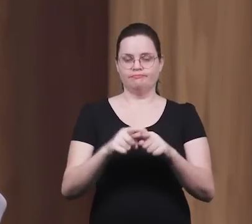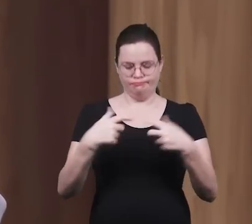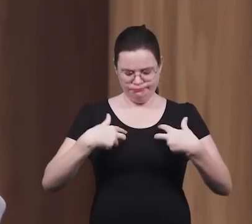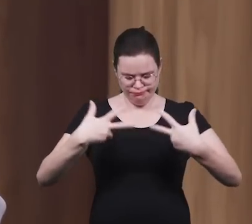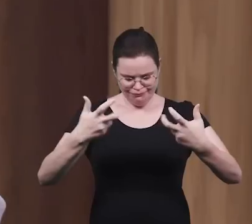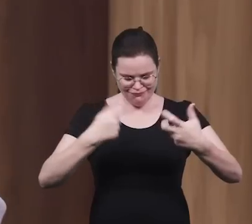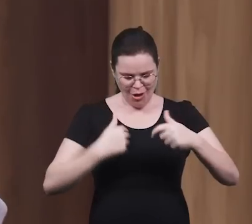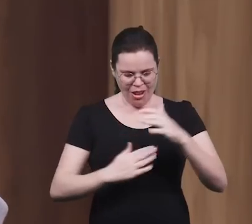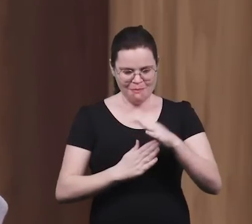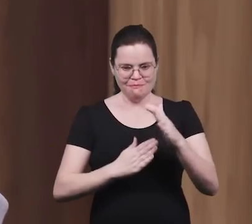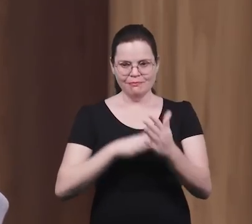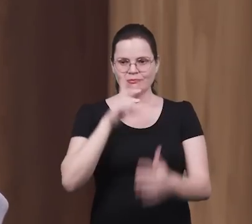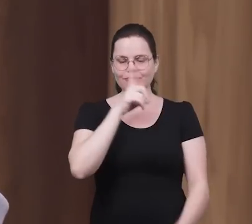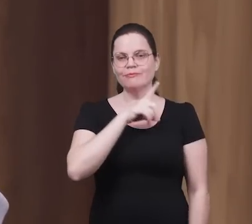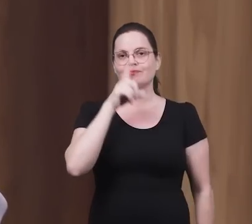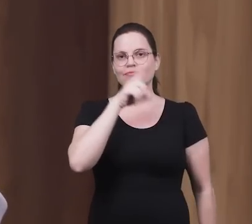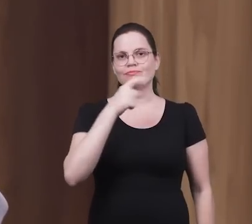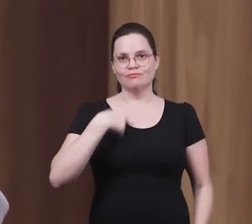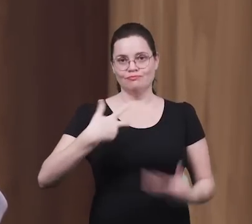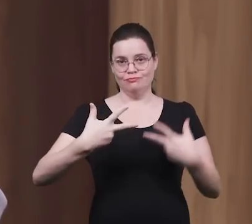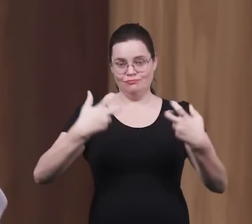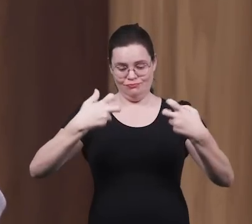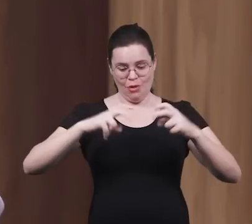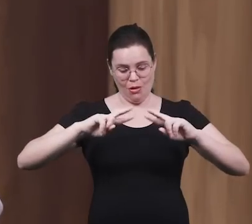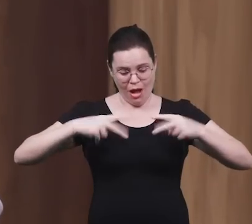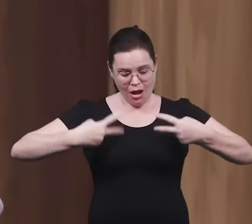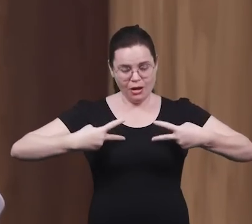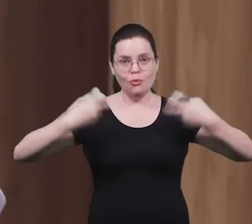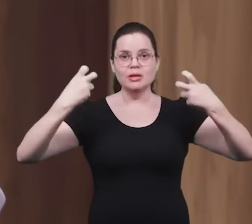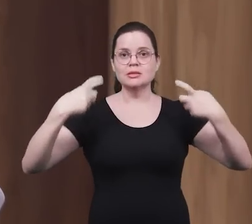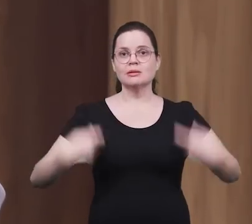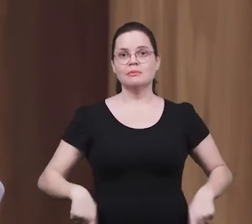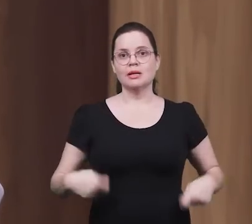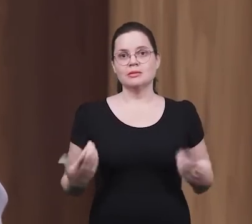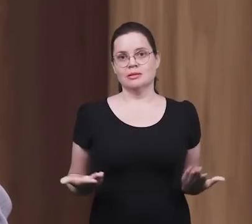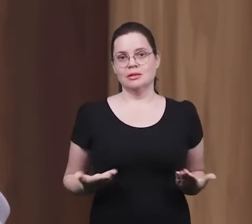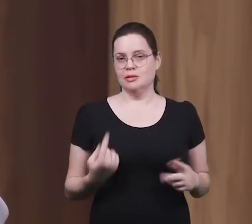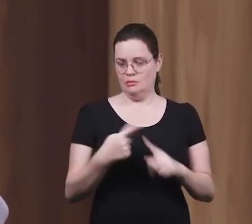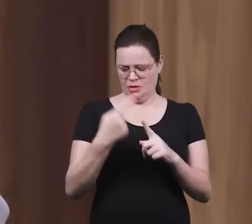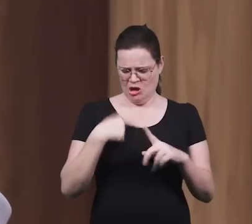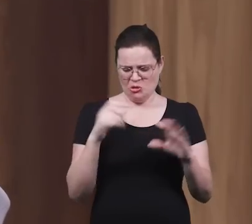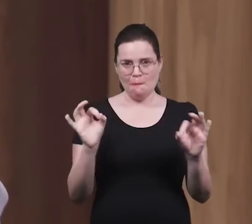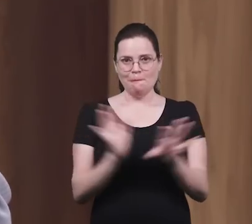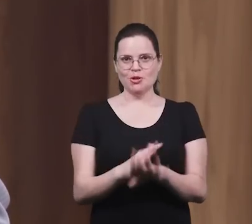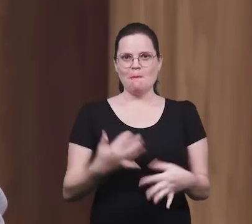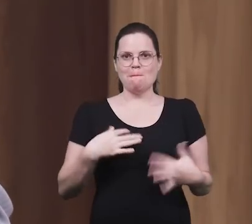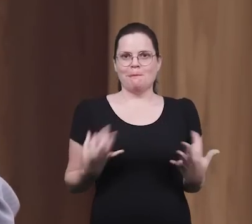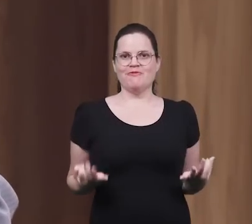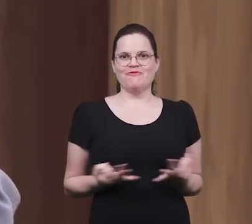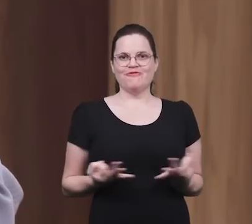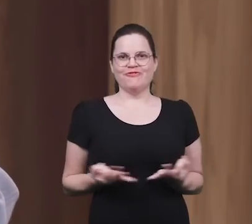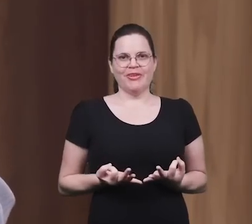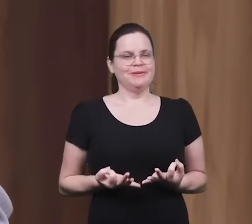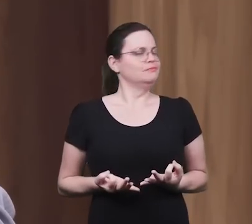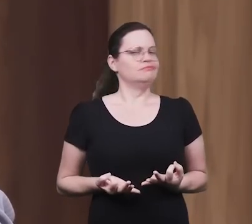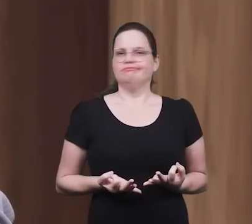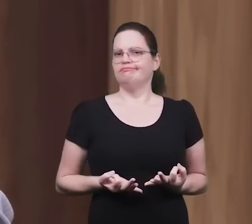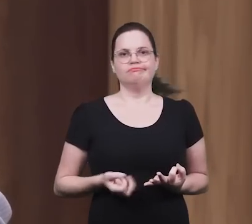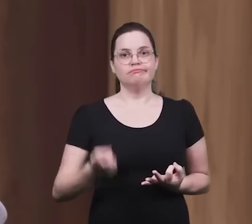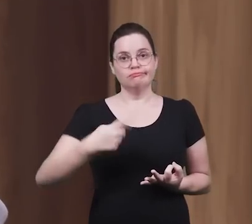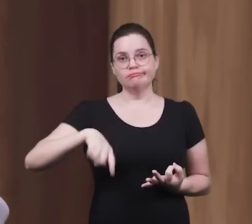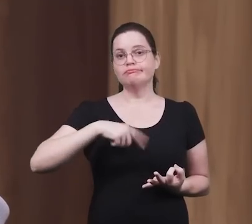reconhecer as suas limitações. Então, encampe a ideia de que você nunca está pronto, você não é perfeito, nós somos